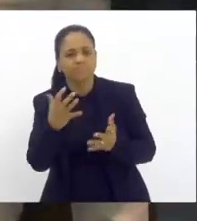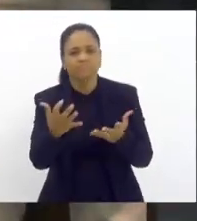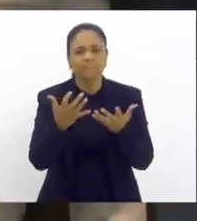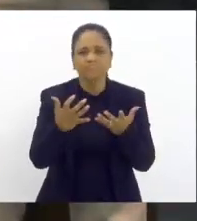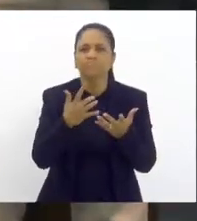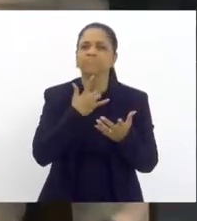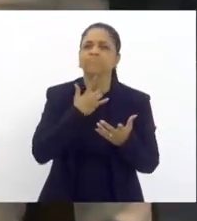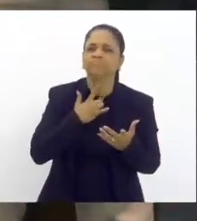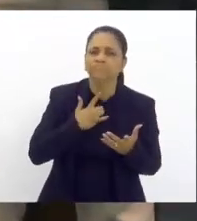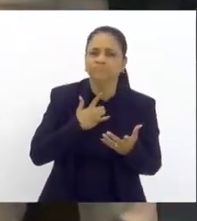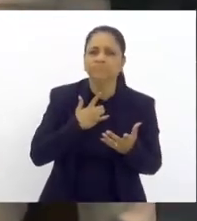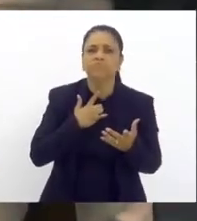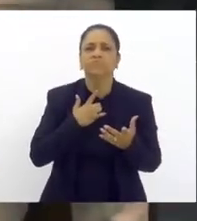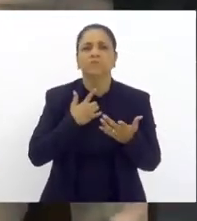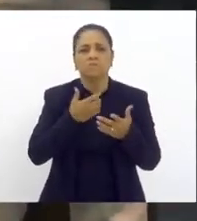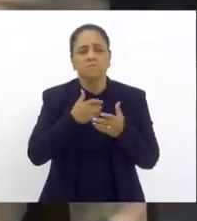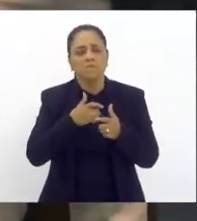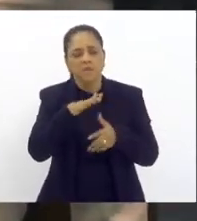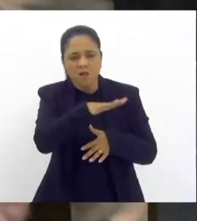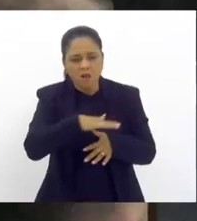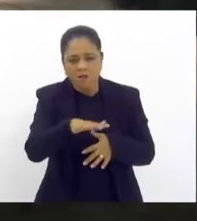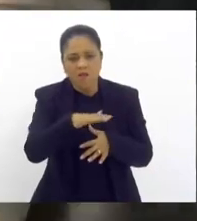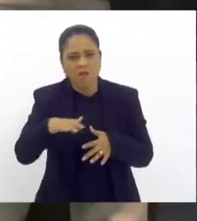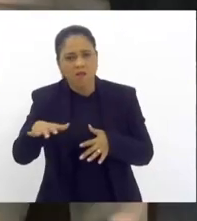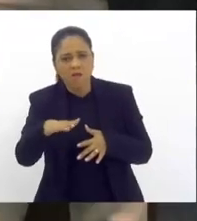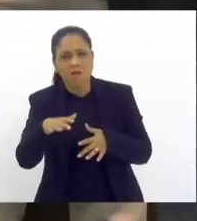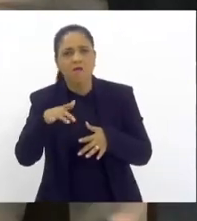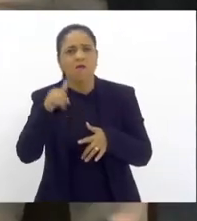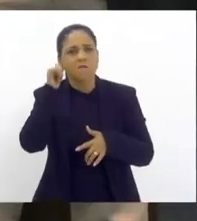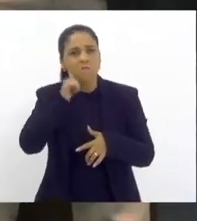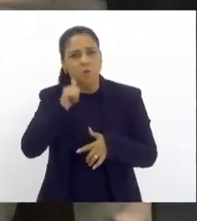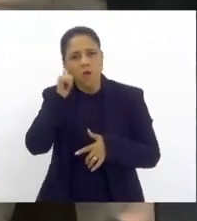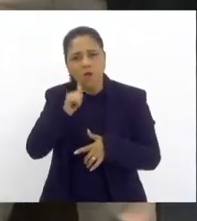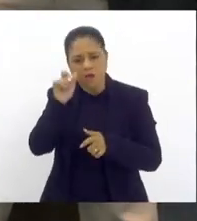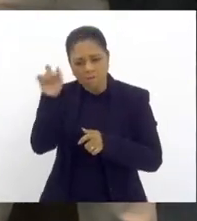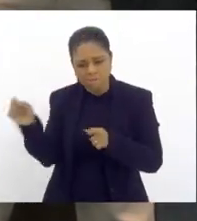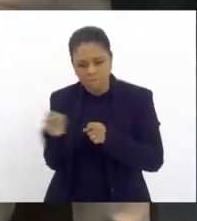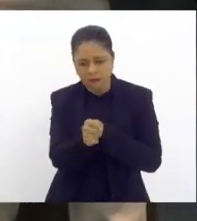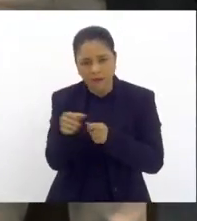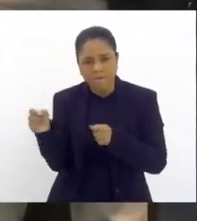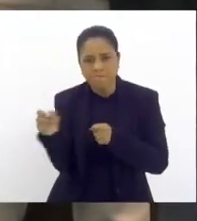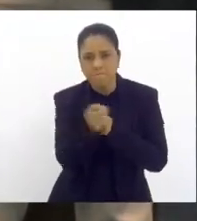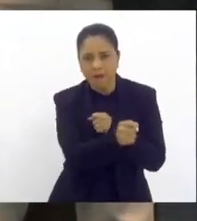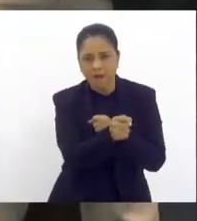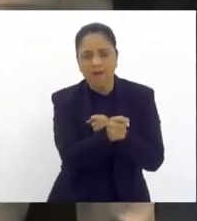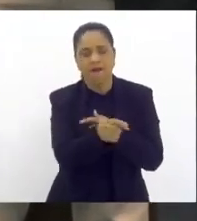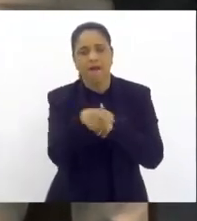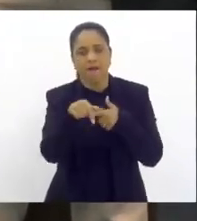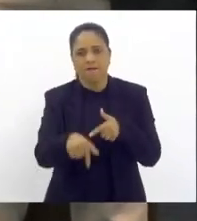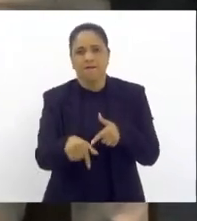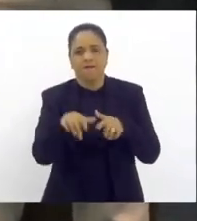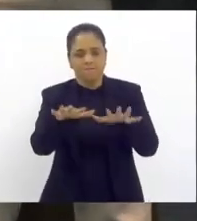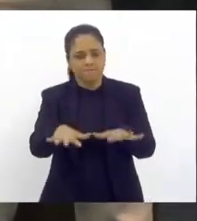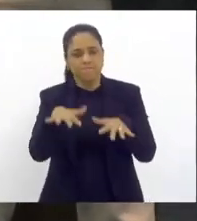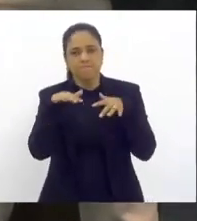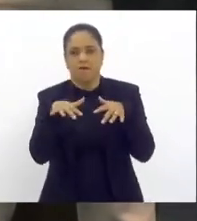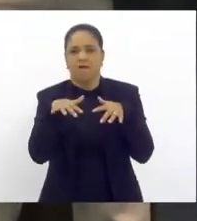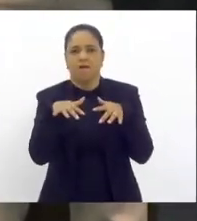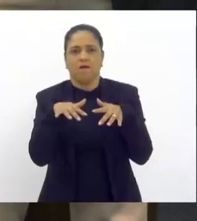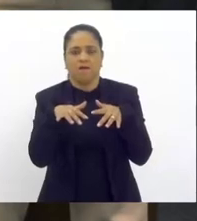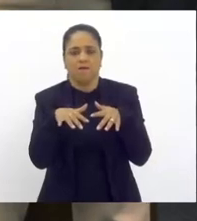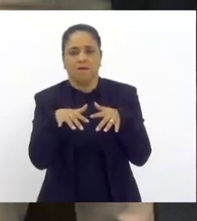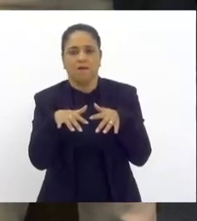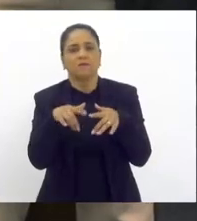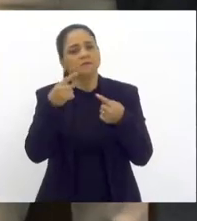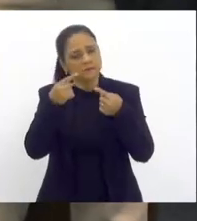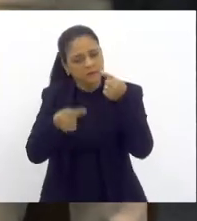um espaço para as mulheres parlamentares e não sobrepor espaços, né? A gente também fez um debate com